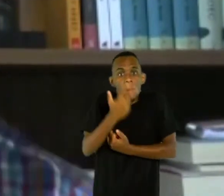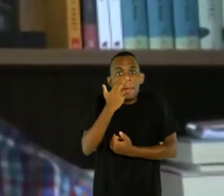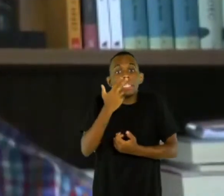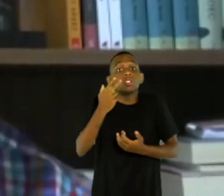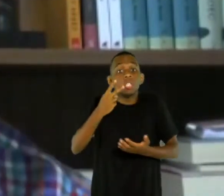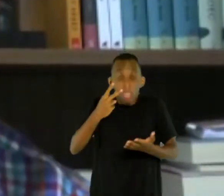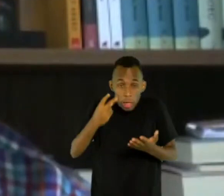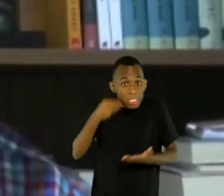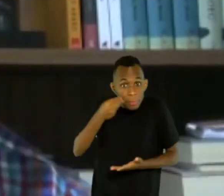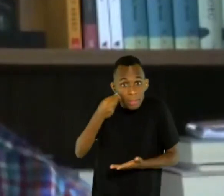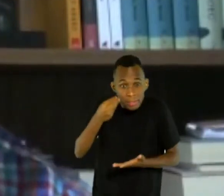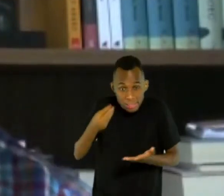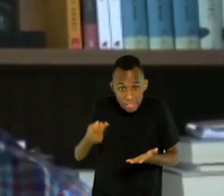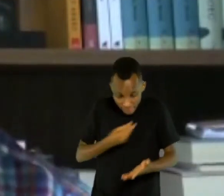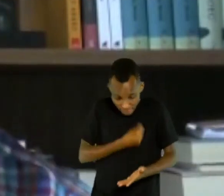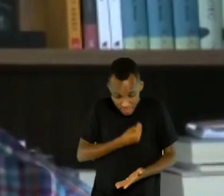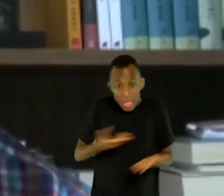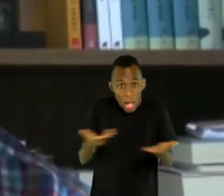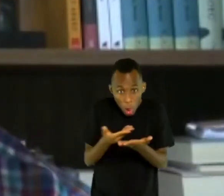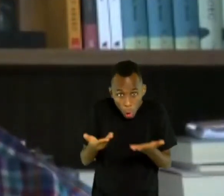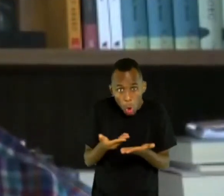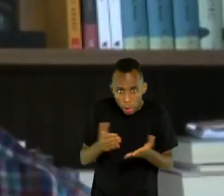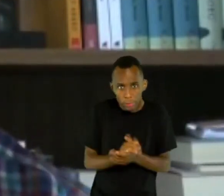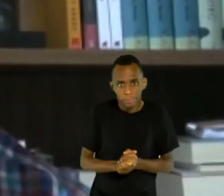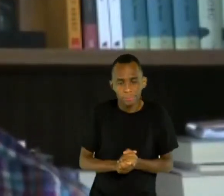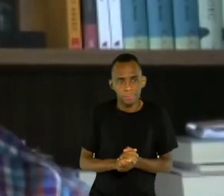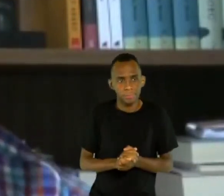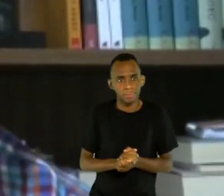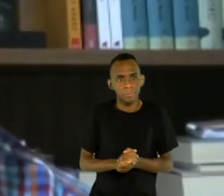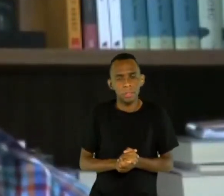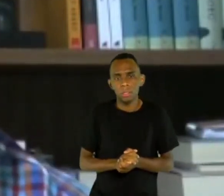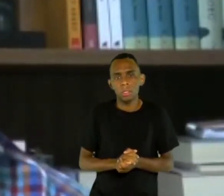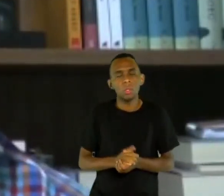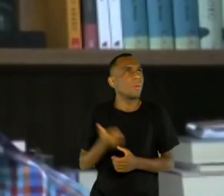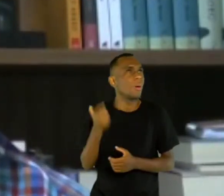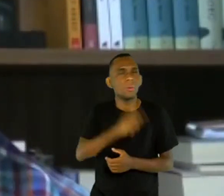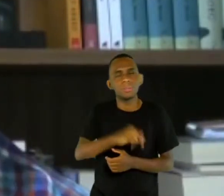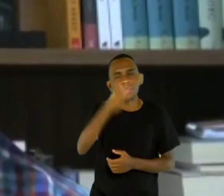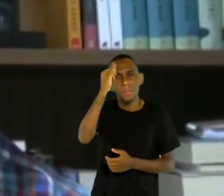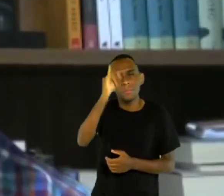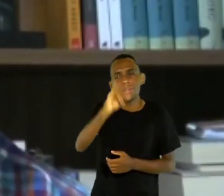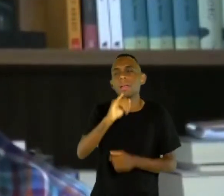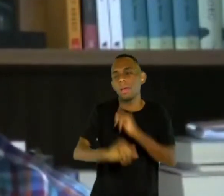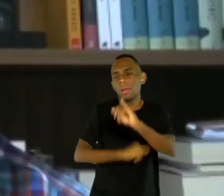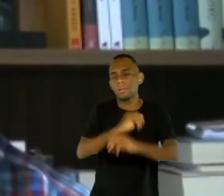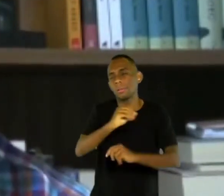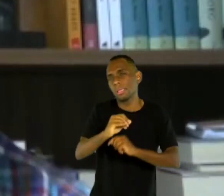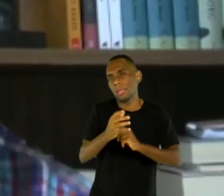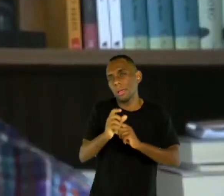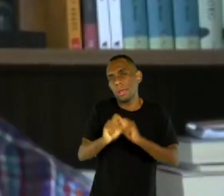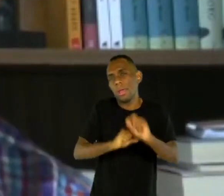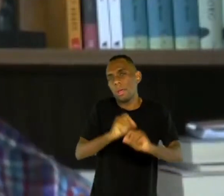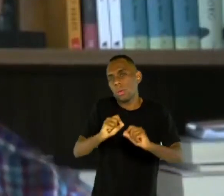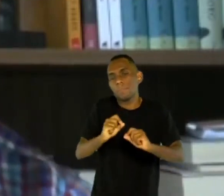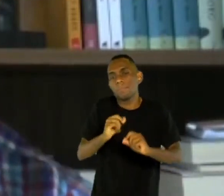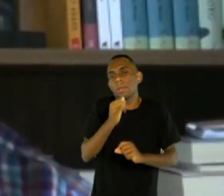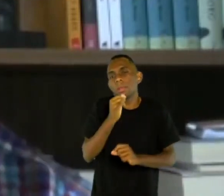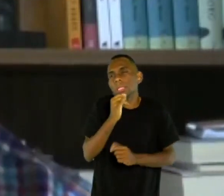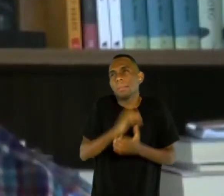desde sempre, né? Foi inevitável, Sérgio, não lembrar, por exemplo, dos